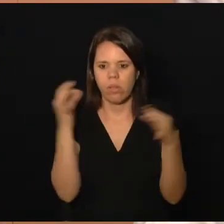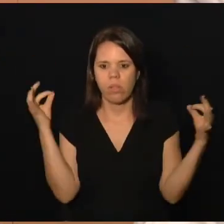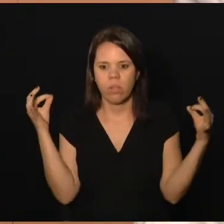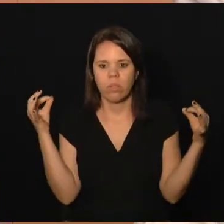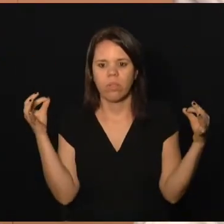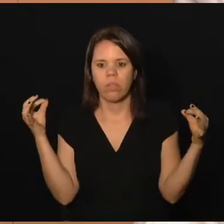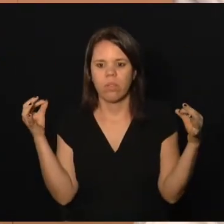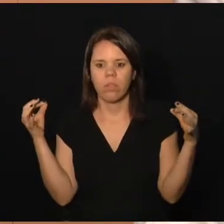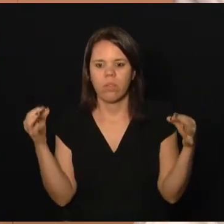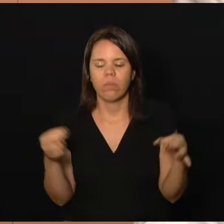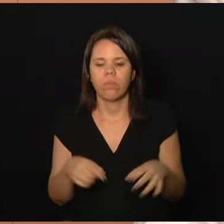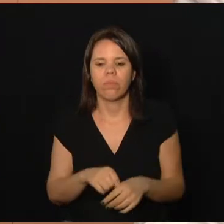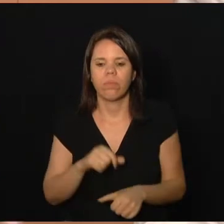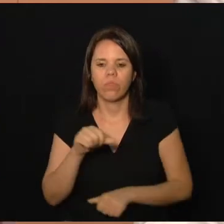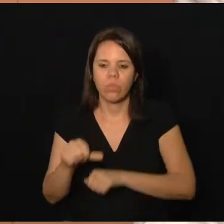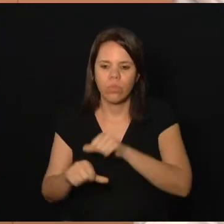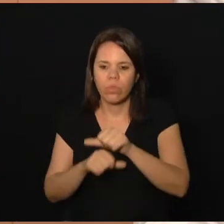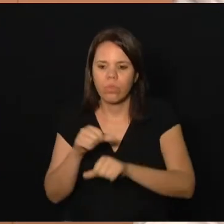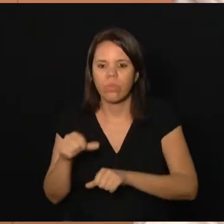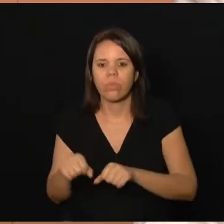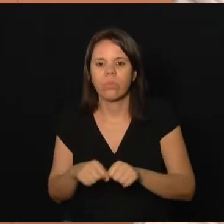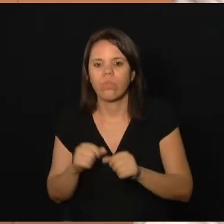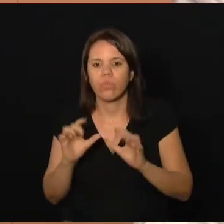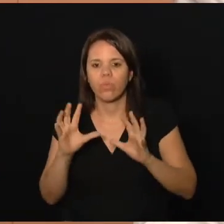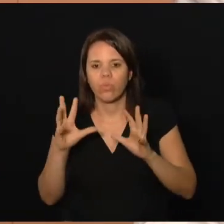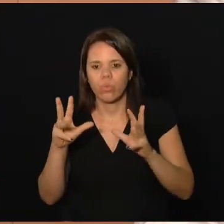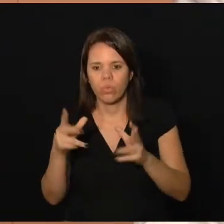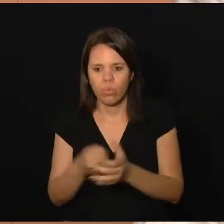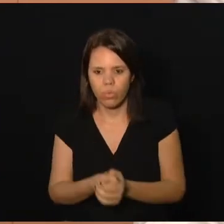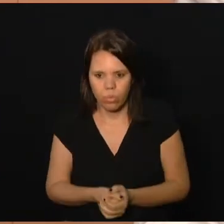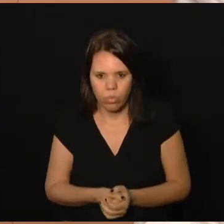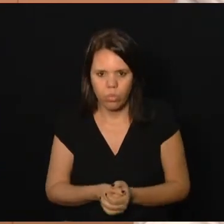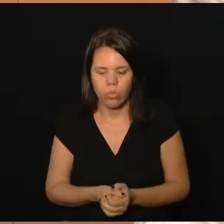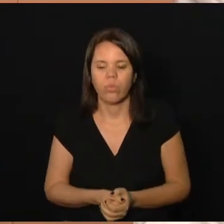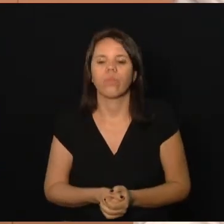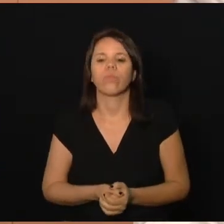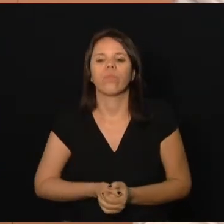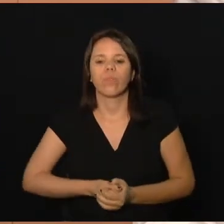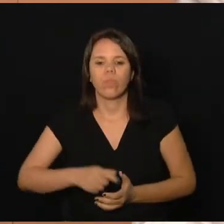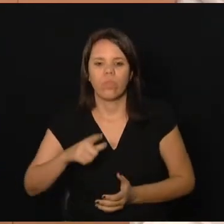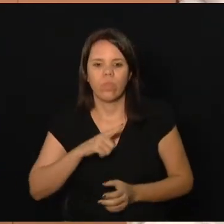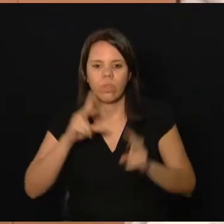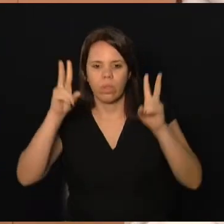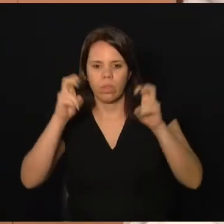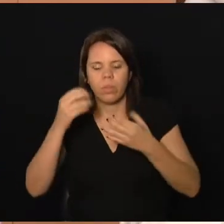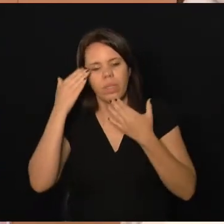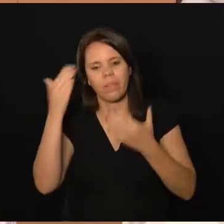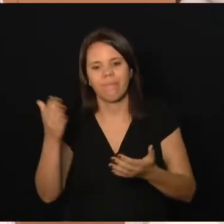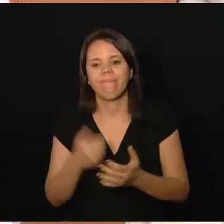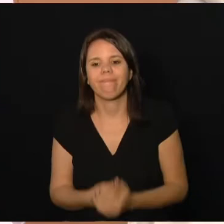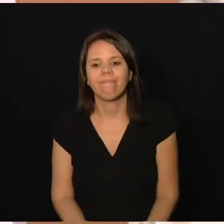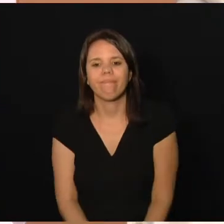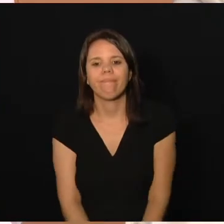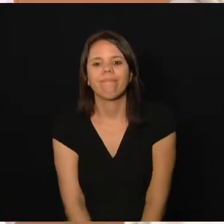também afunilando, né, tudo que vem em relação ao tema. Muito obrigado.